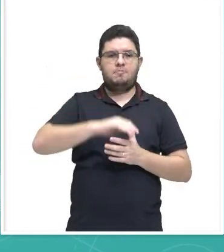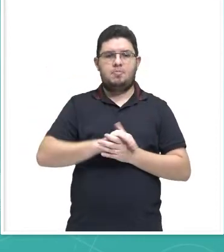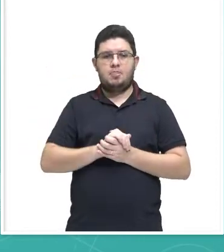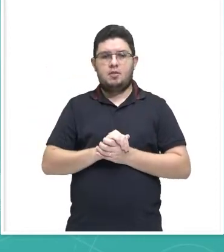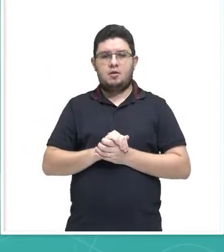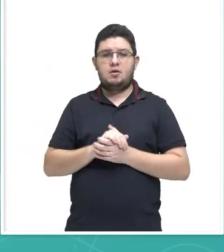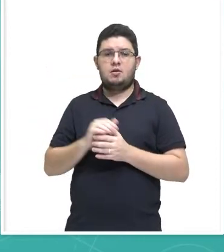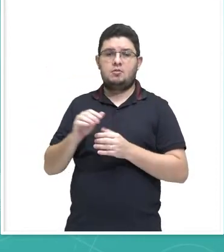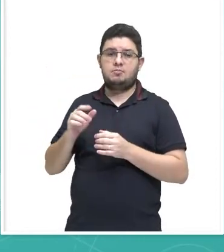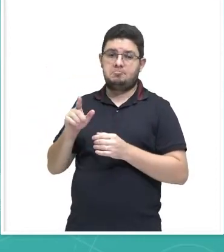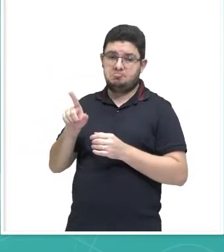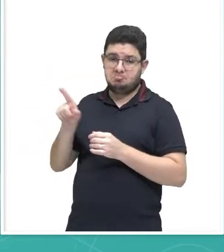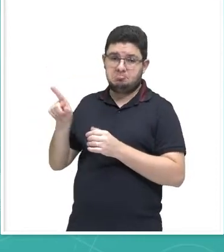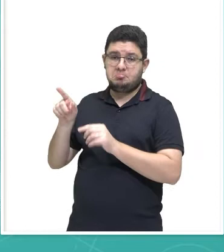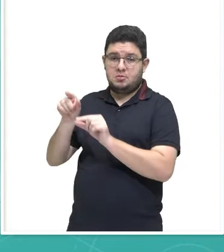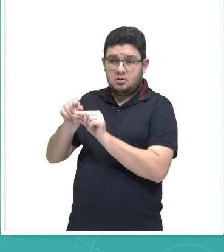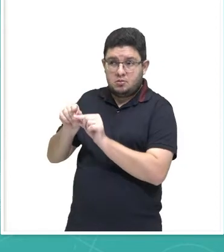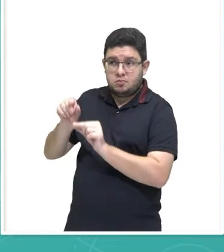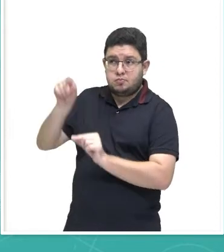na